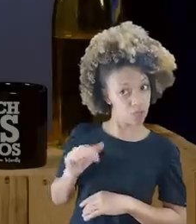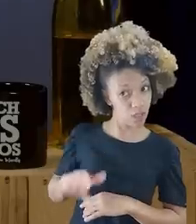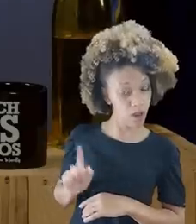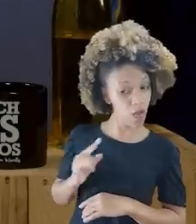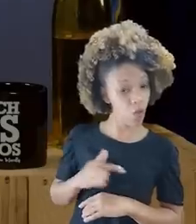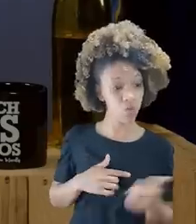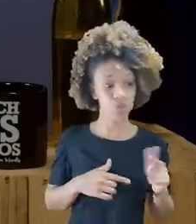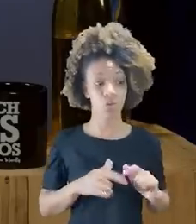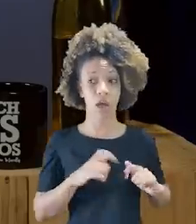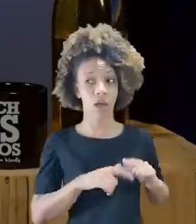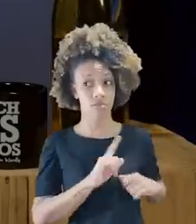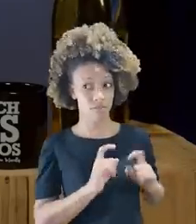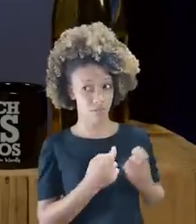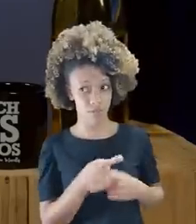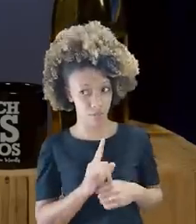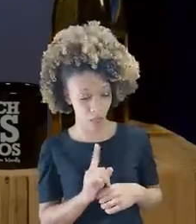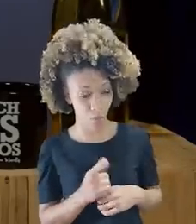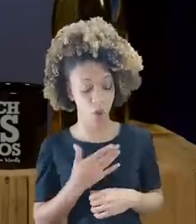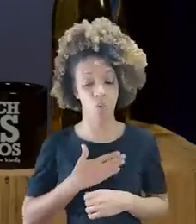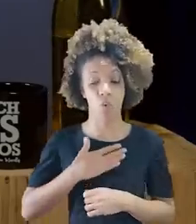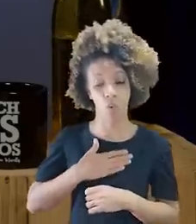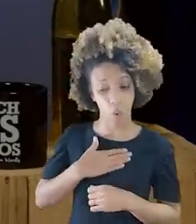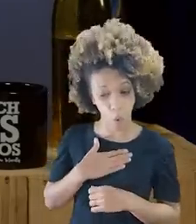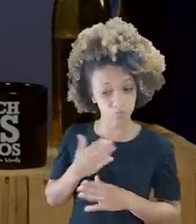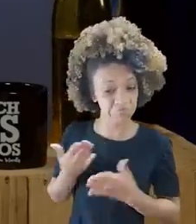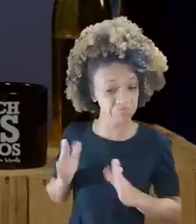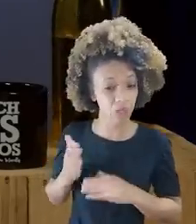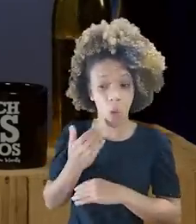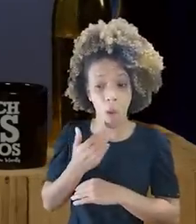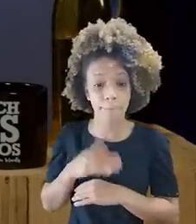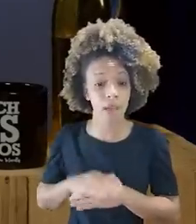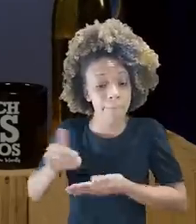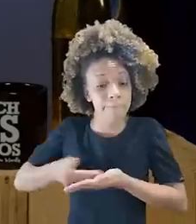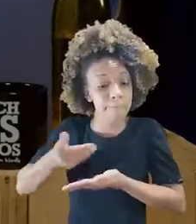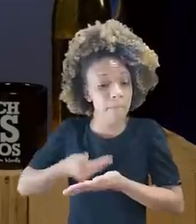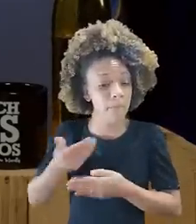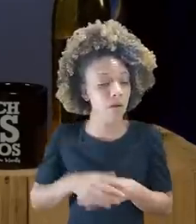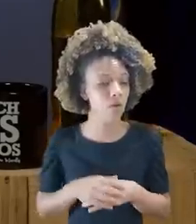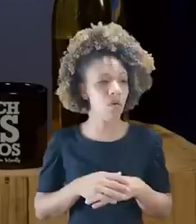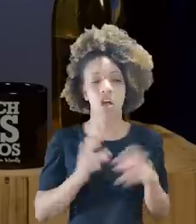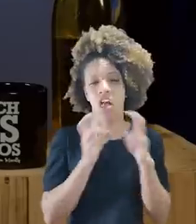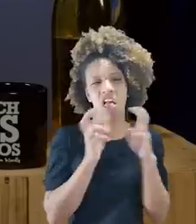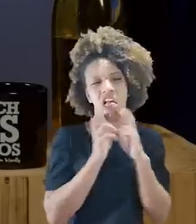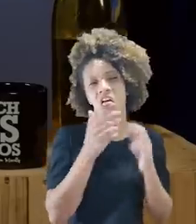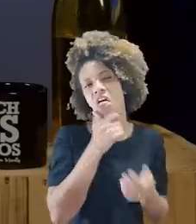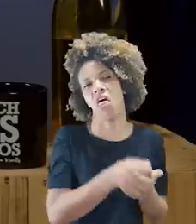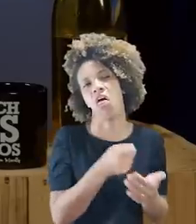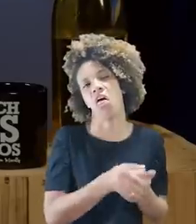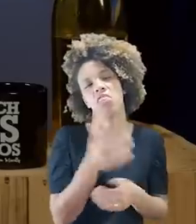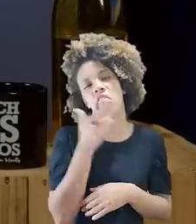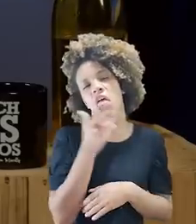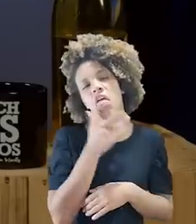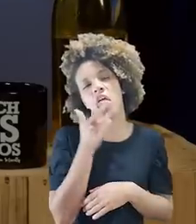então tudo isso tá no pacote entendeu tudo isso me incomodava então por isso que eu acho que eu fiquei pouco tempo porque eu tudo isso me incomodava né